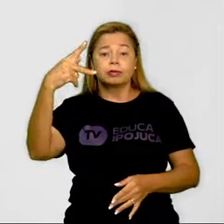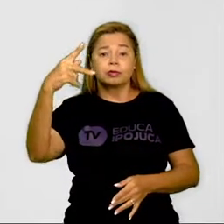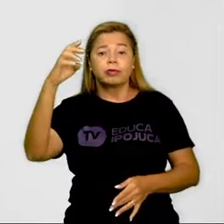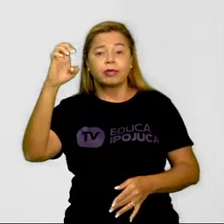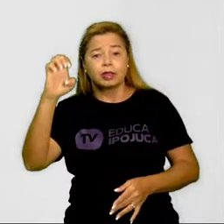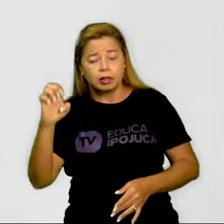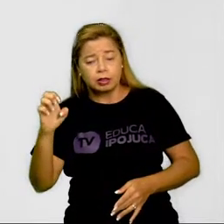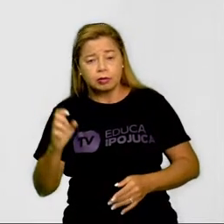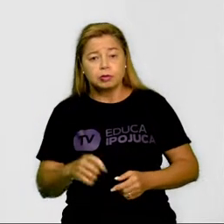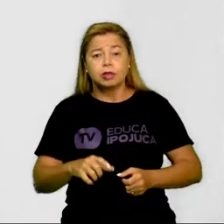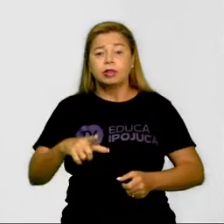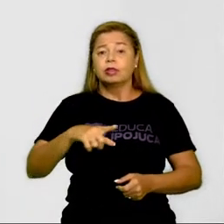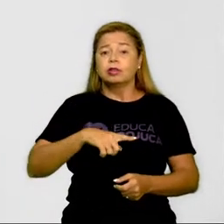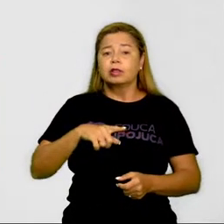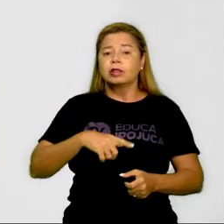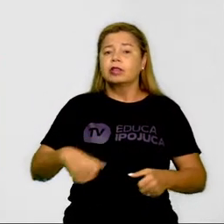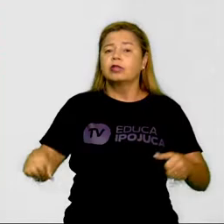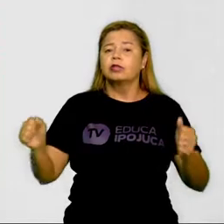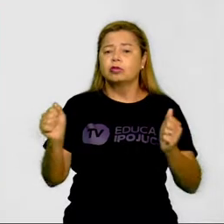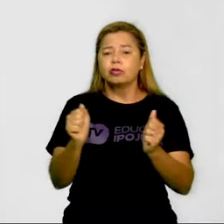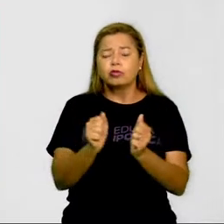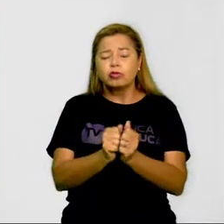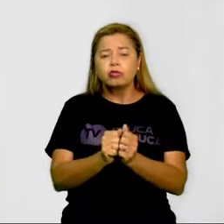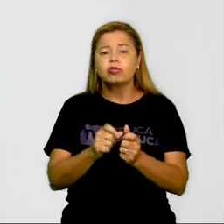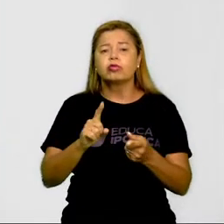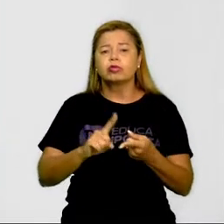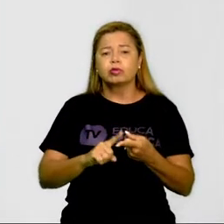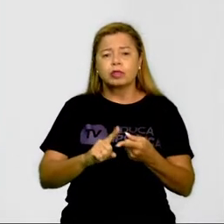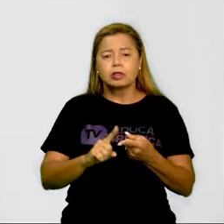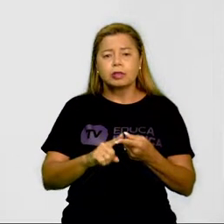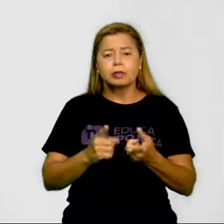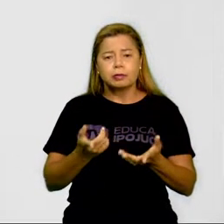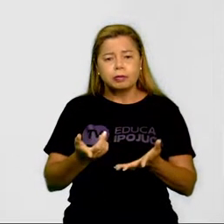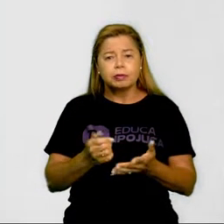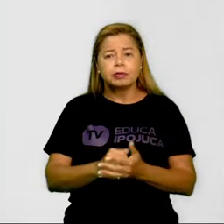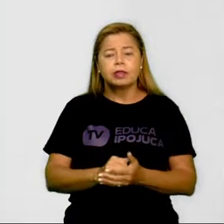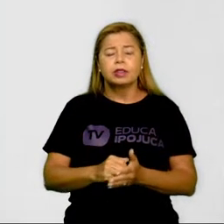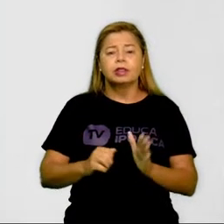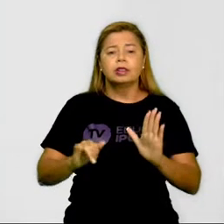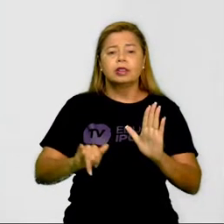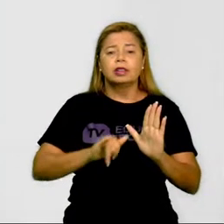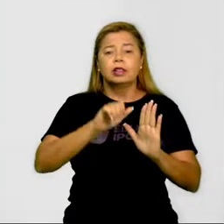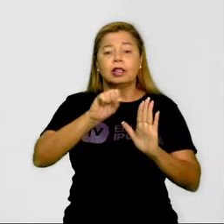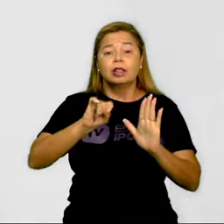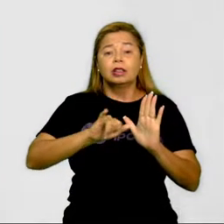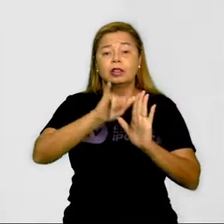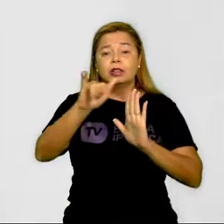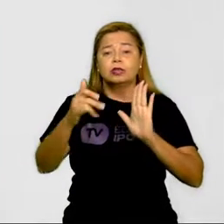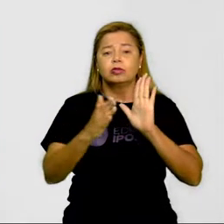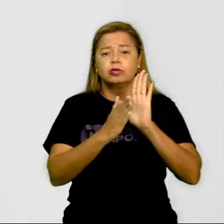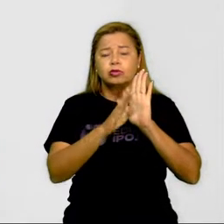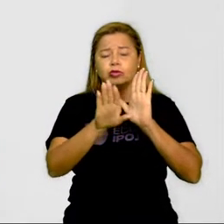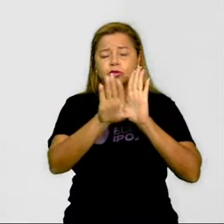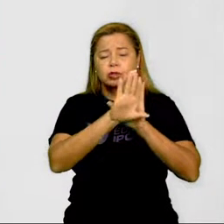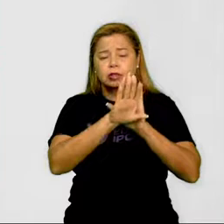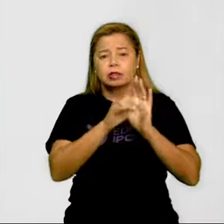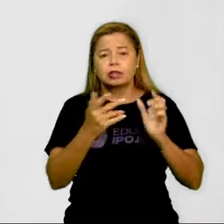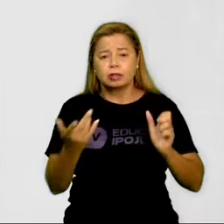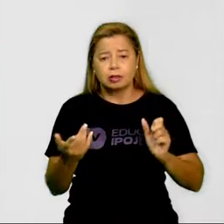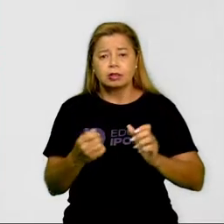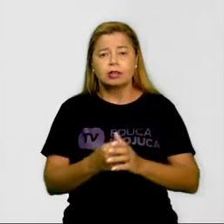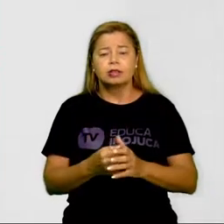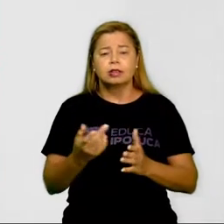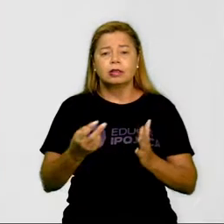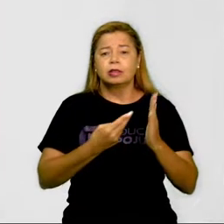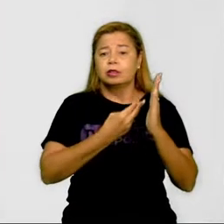litoral. Bastante bem ilustrado e representado para que vocês consigam identificar a sua localização,